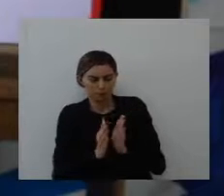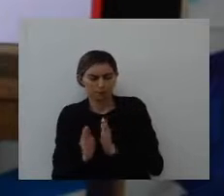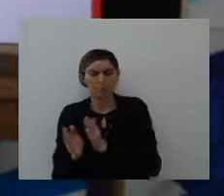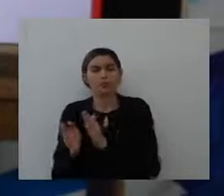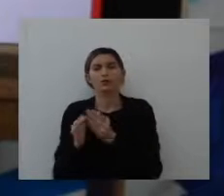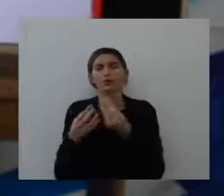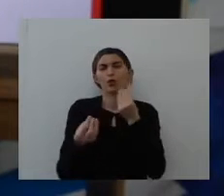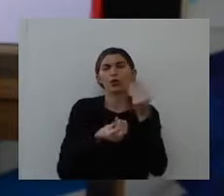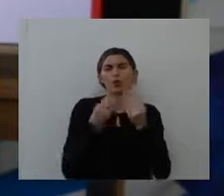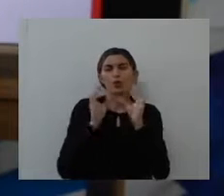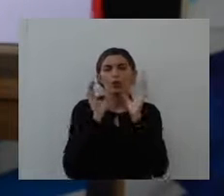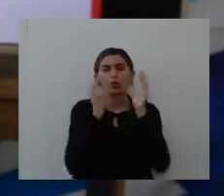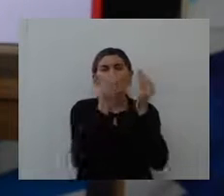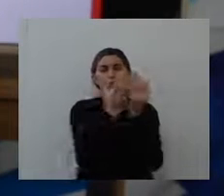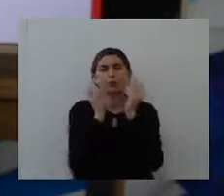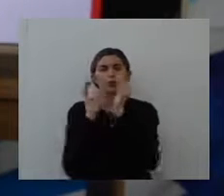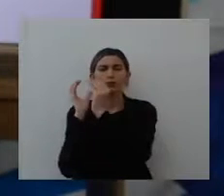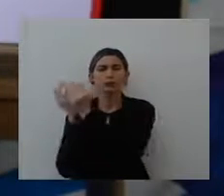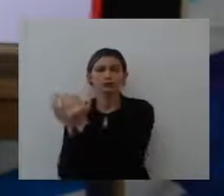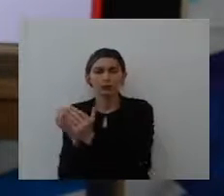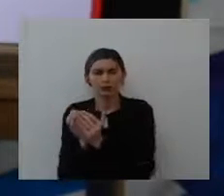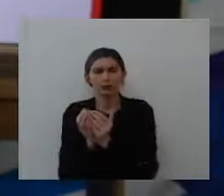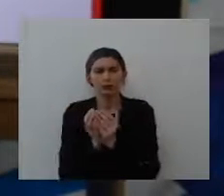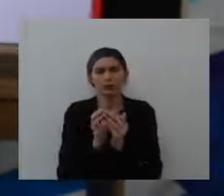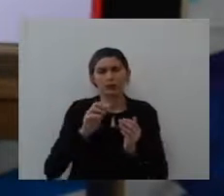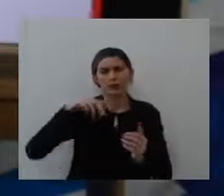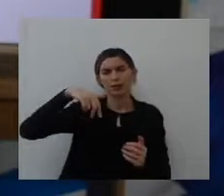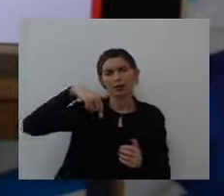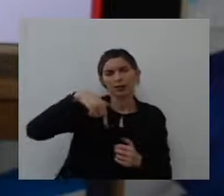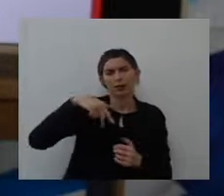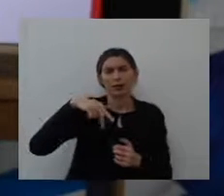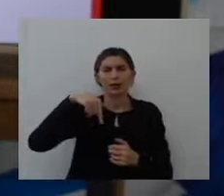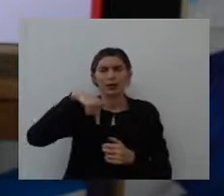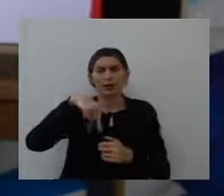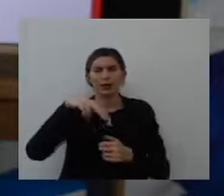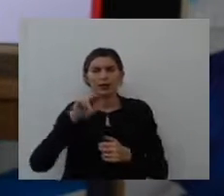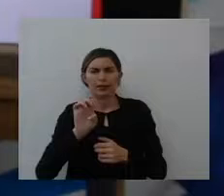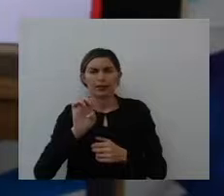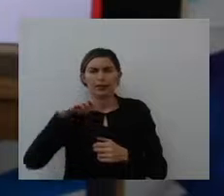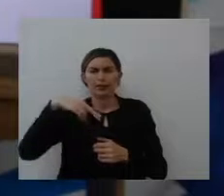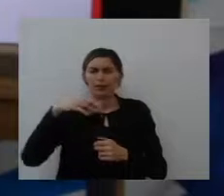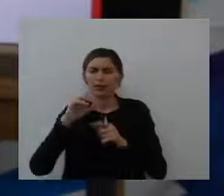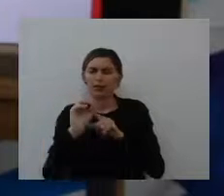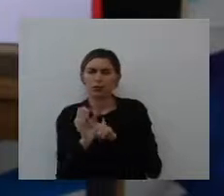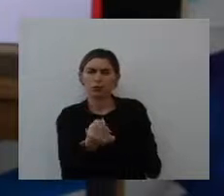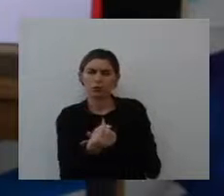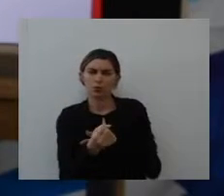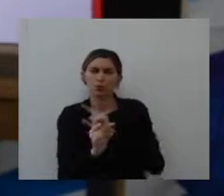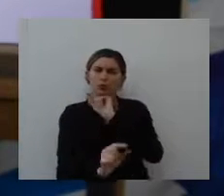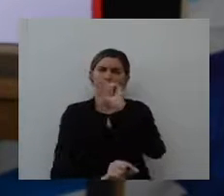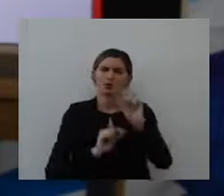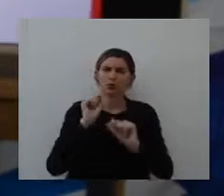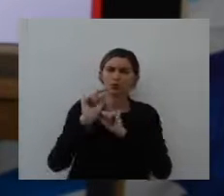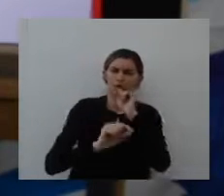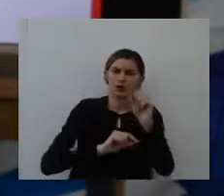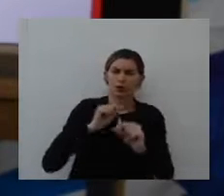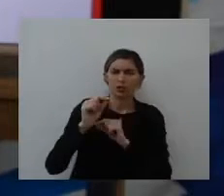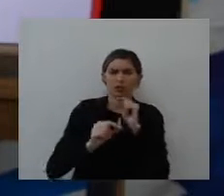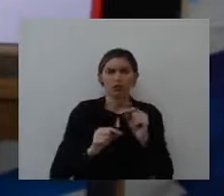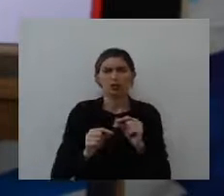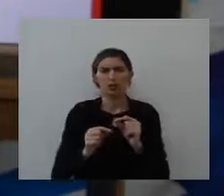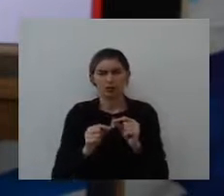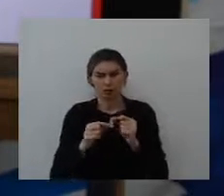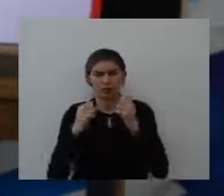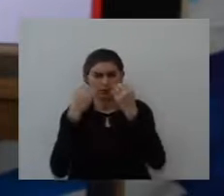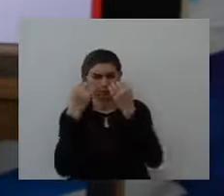em comunidades chamadas de genos. O que danado eram esses genos, Pimpão? Vou te